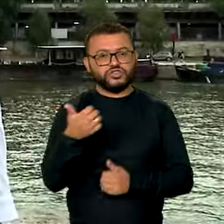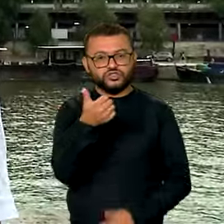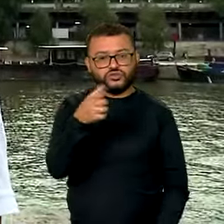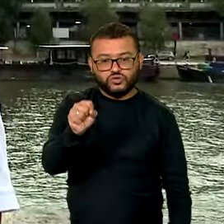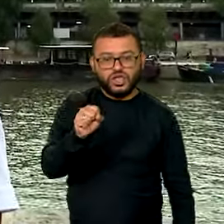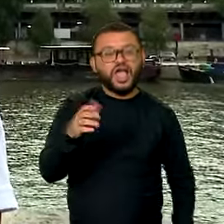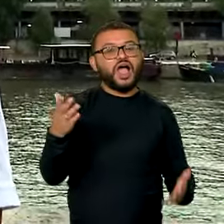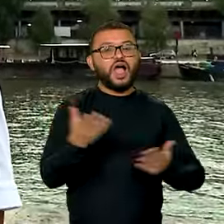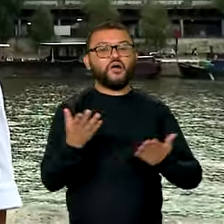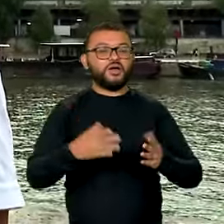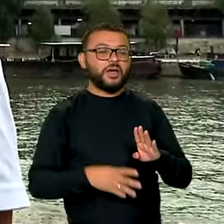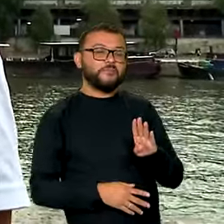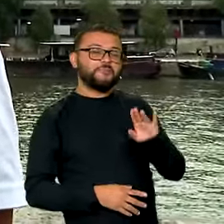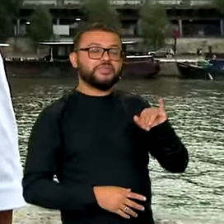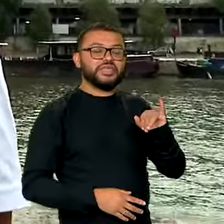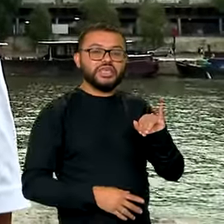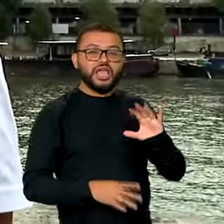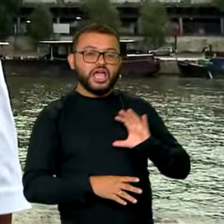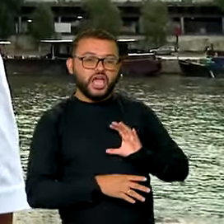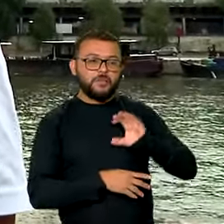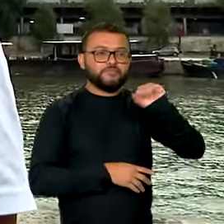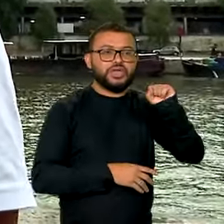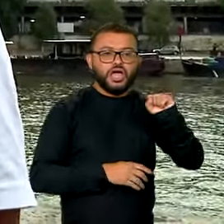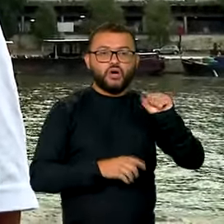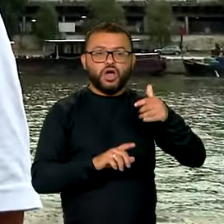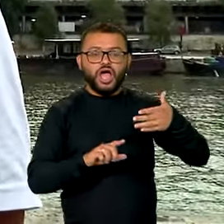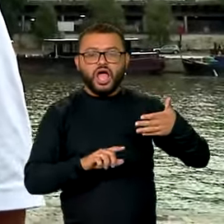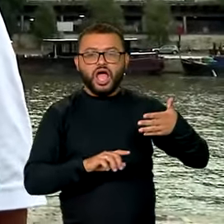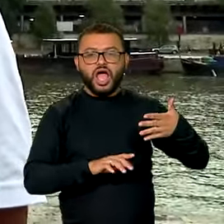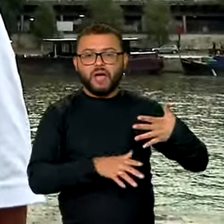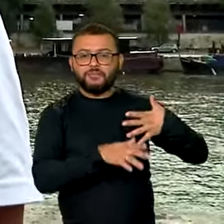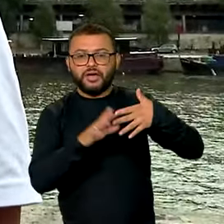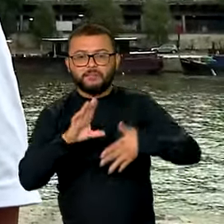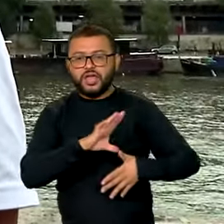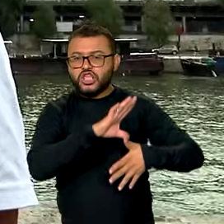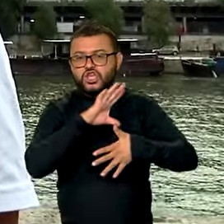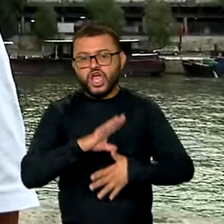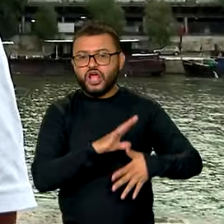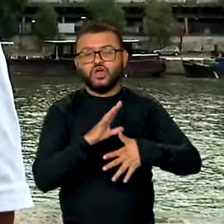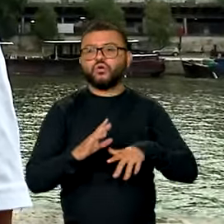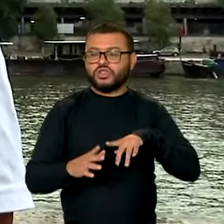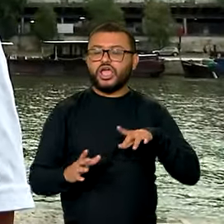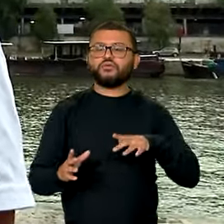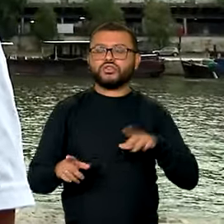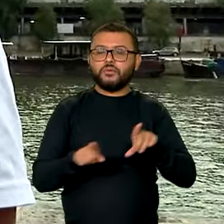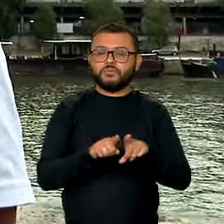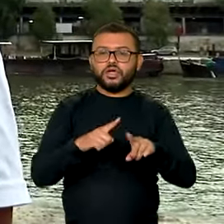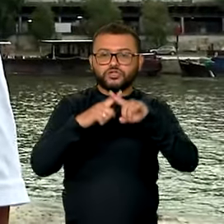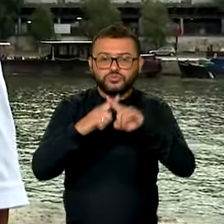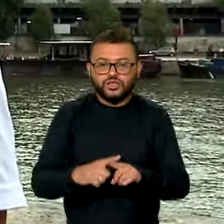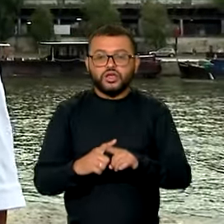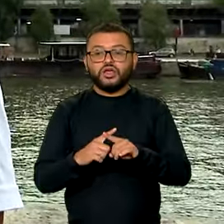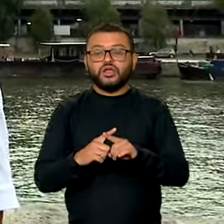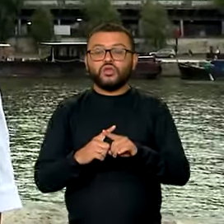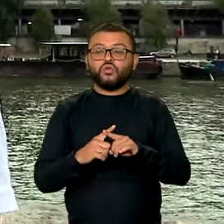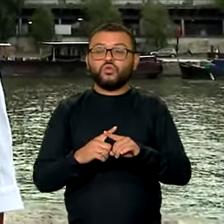tornei bicampeão sul-americano, sub-21. E eu tenho um mundial para disputar a final do ano agora da WSL, que